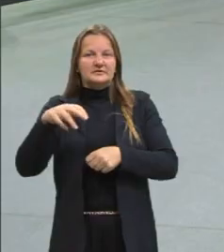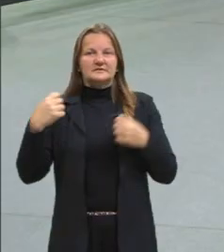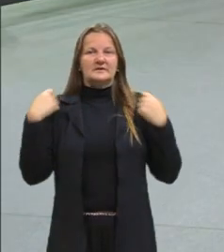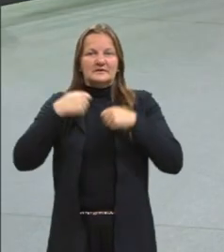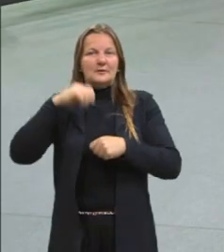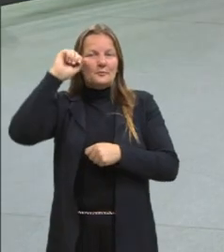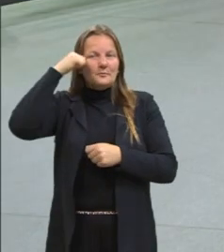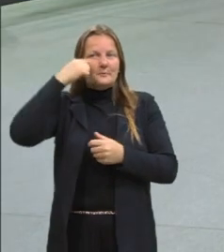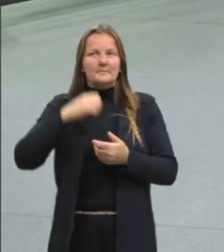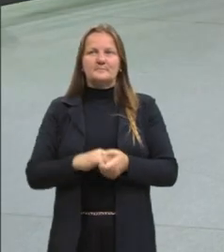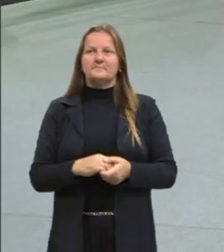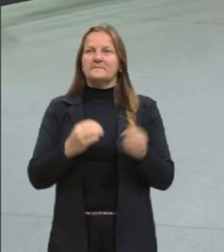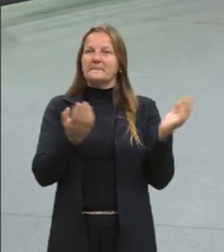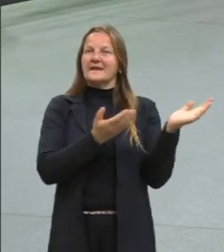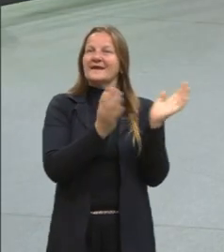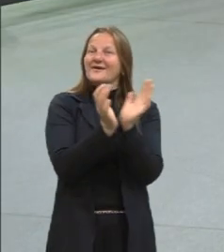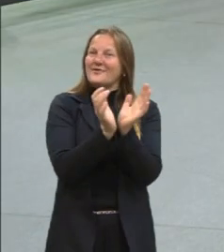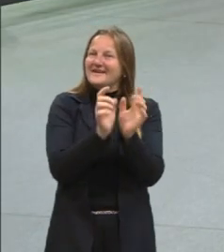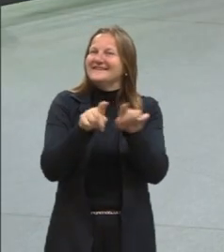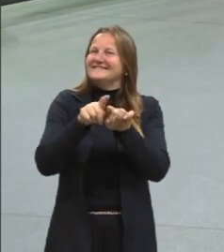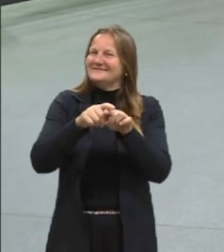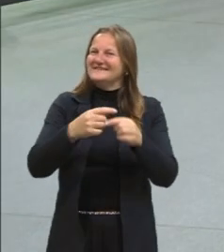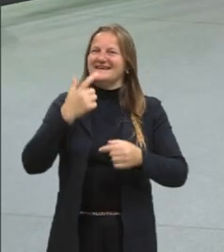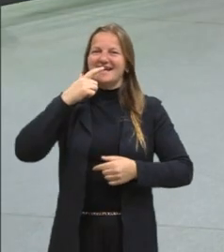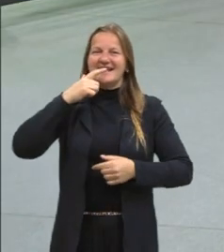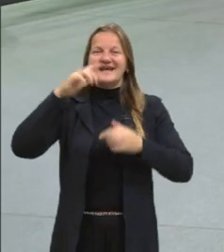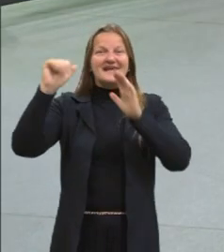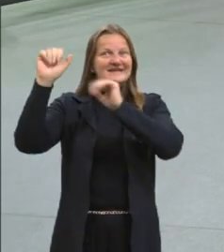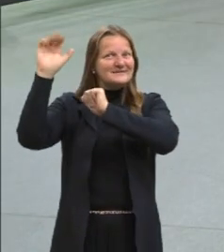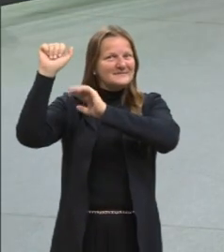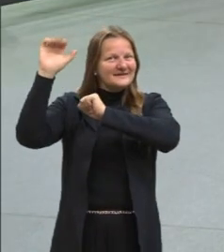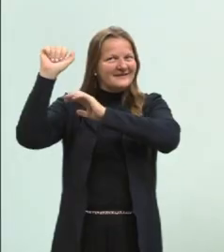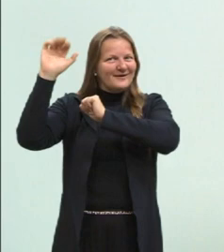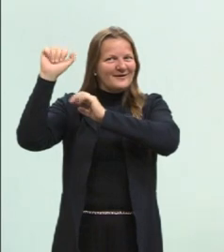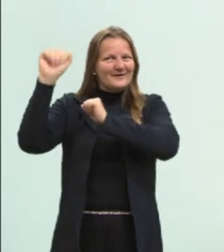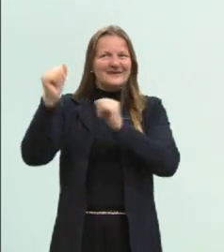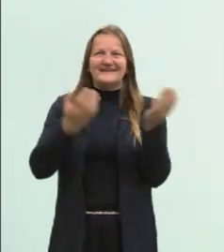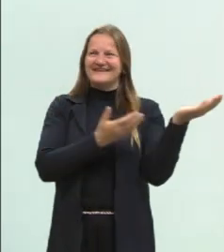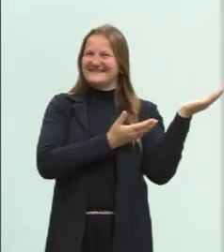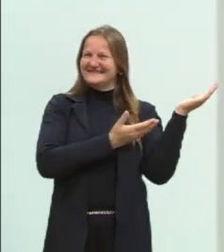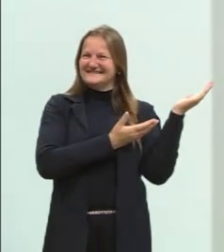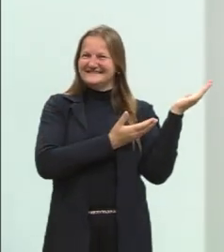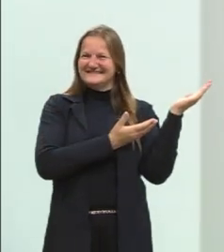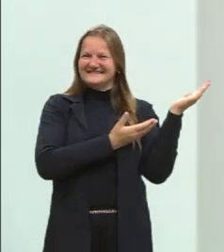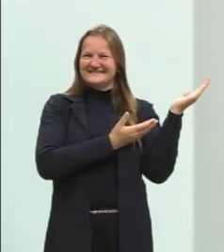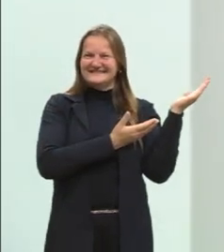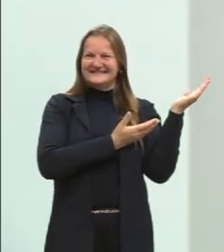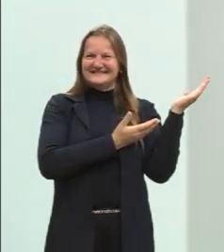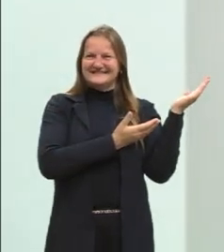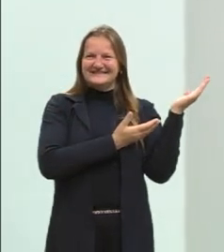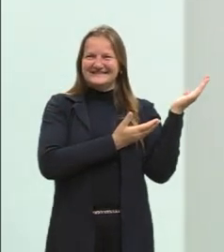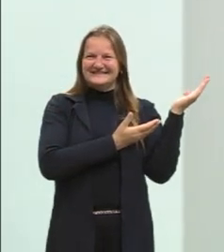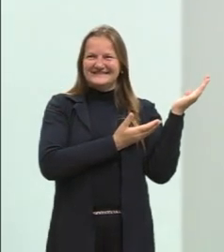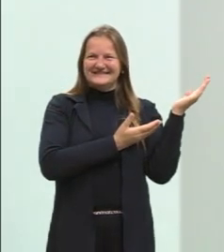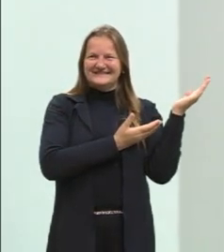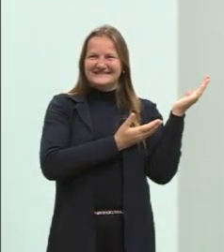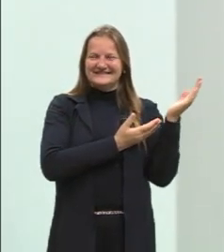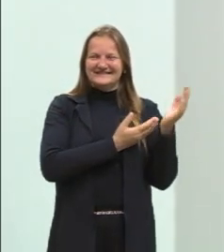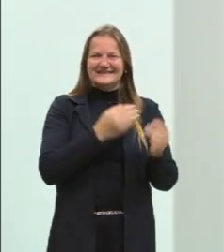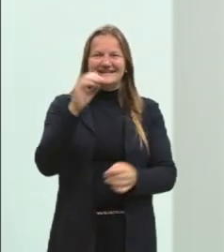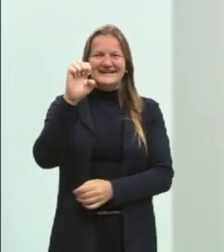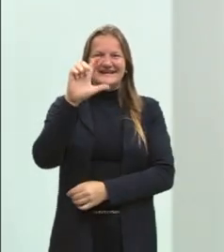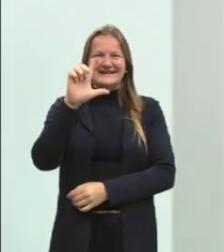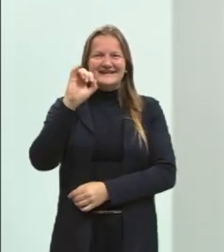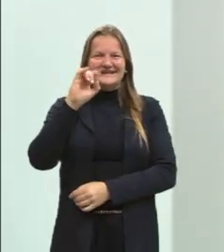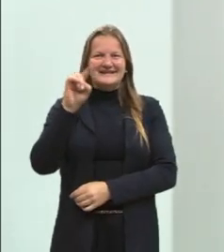preto a minha colega de língua espanhola Olá carinhos eu sou Elisa